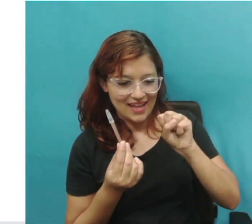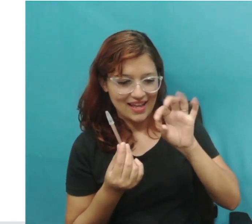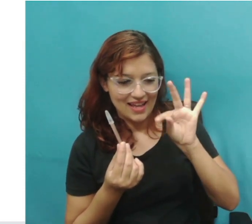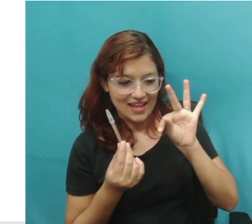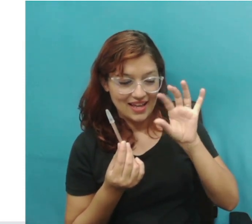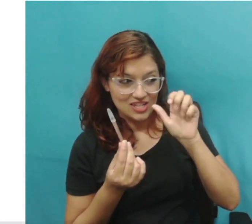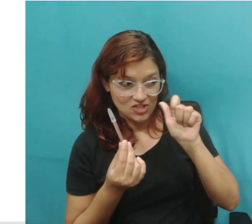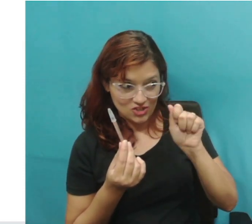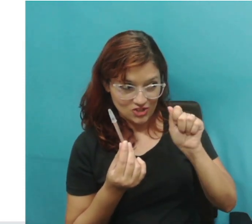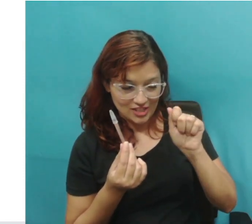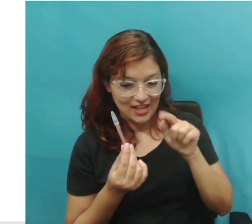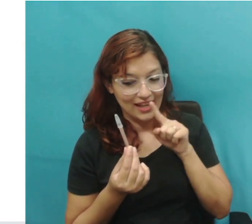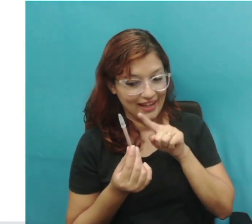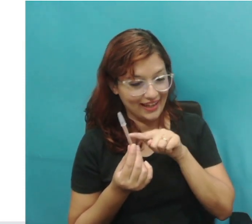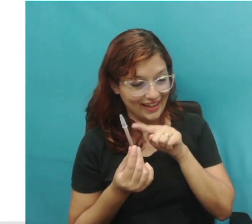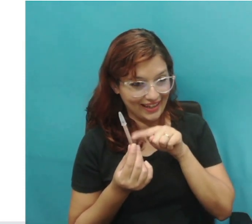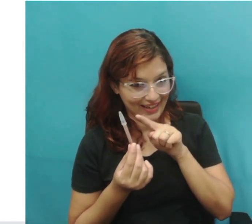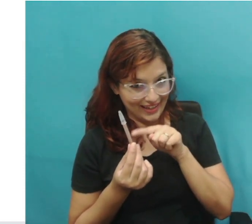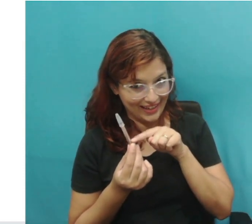Esta